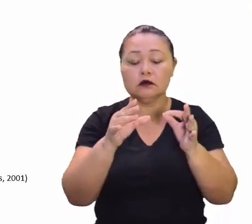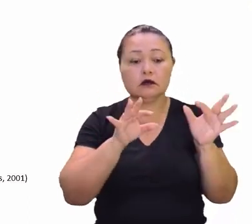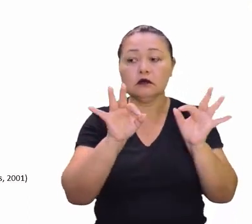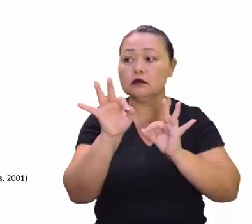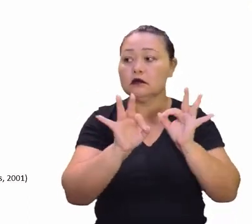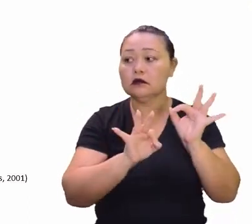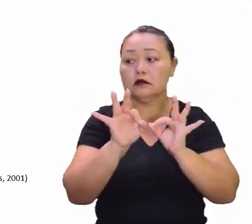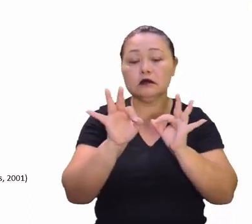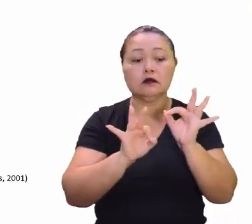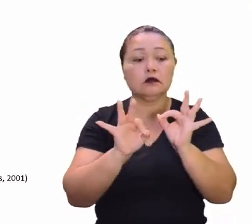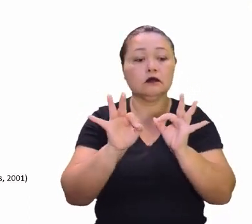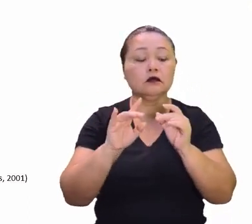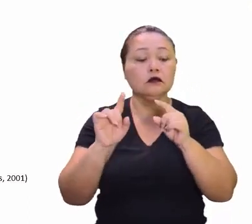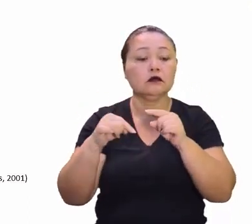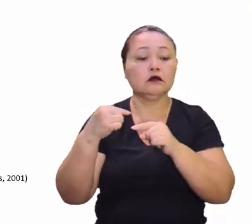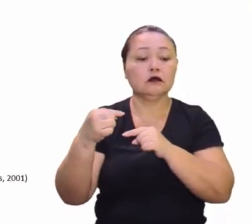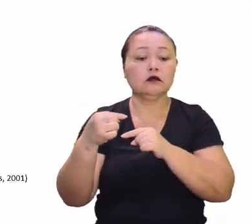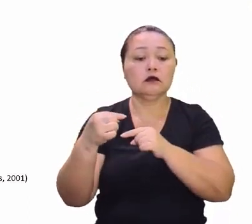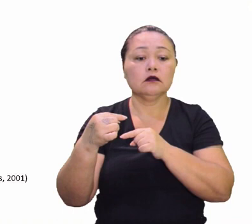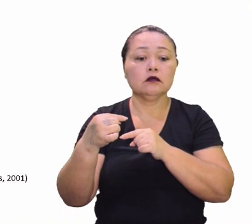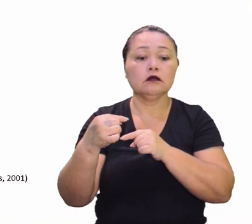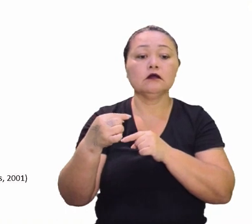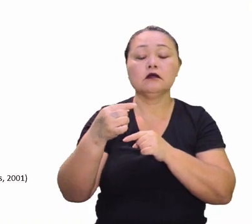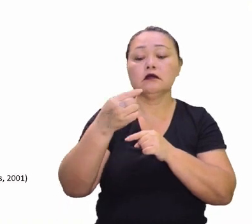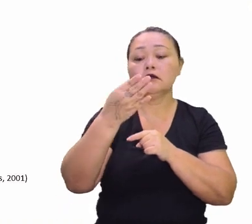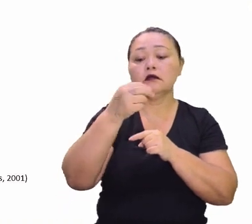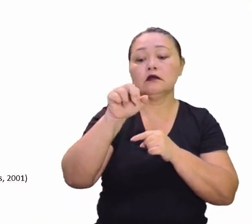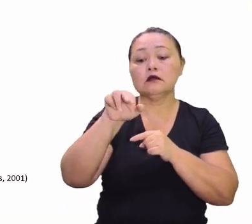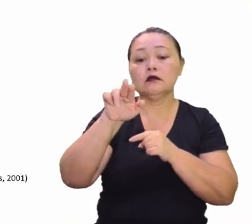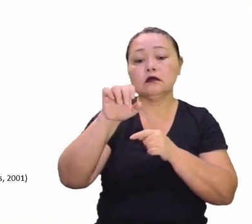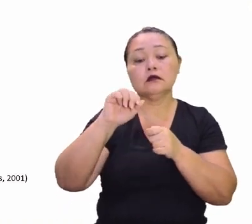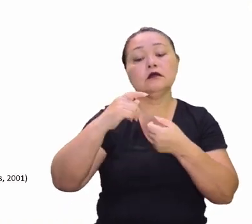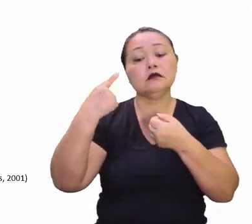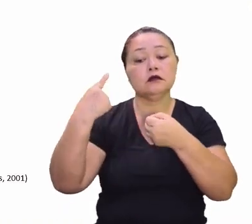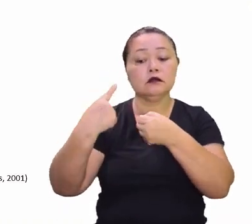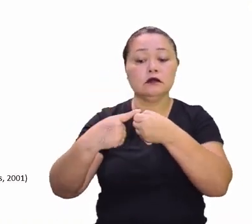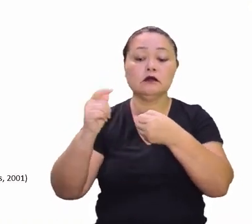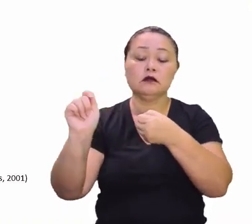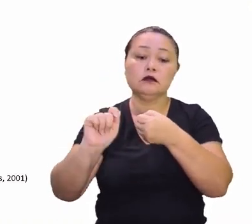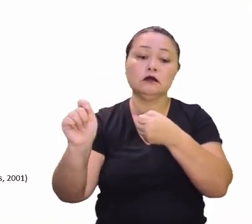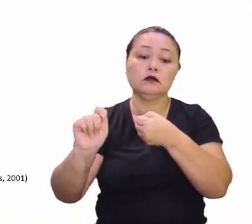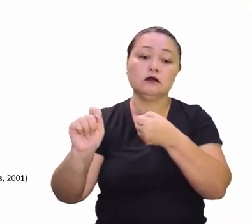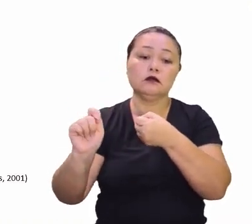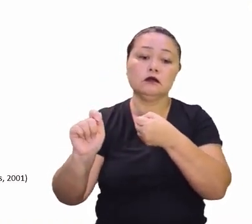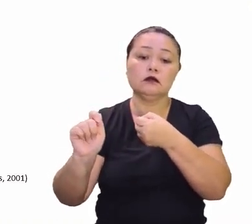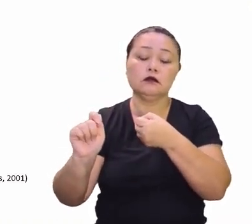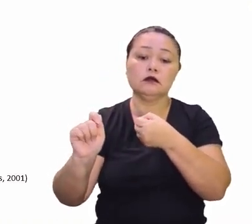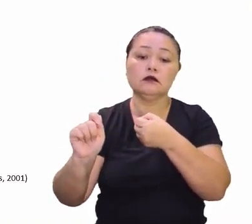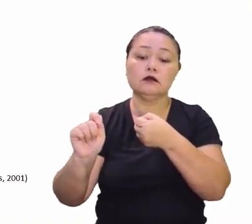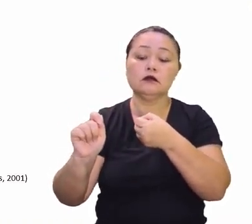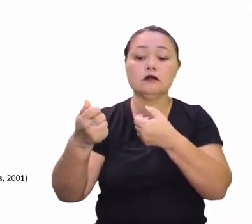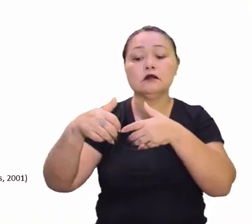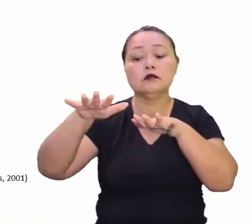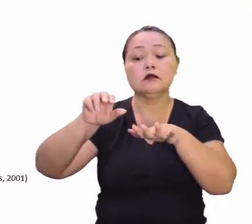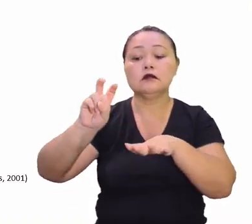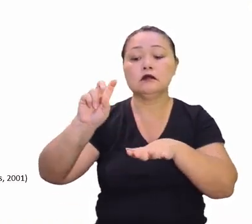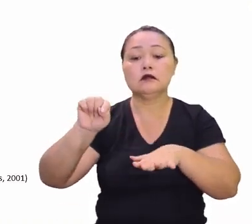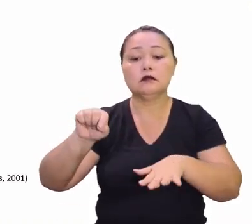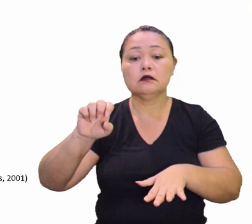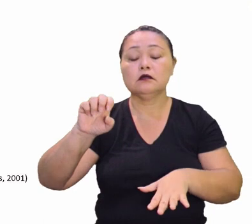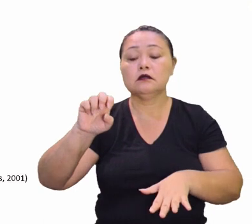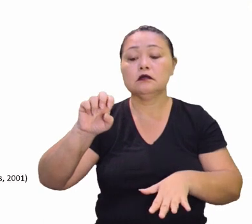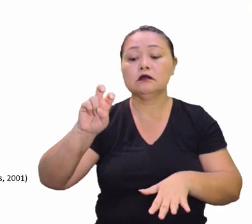principais. E aí a gente pode citar o do Burareiro, em Ariquemes, que foram aí estabelecidas